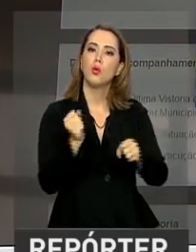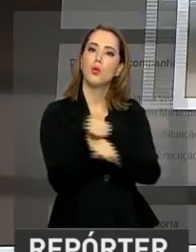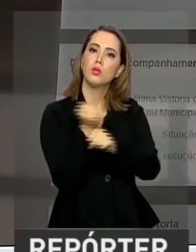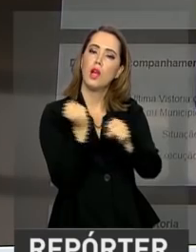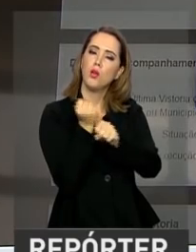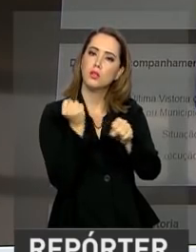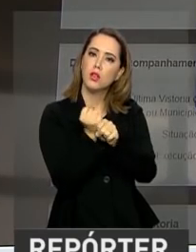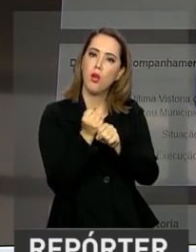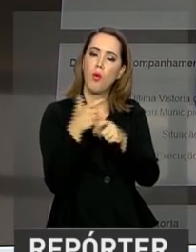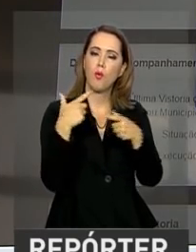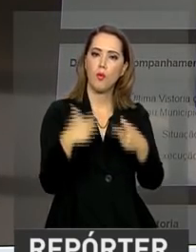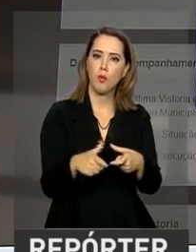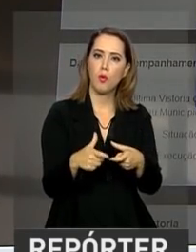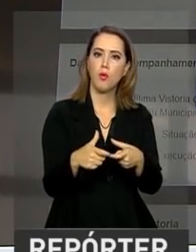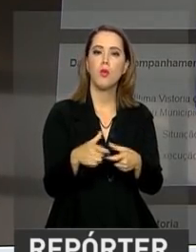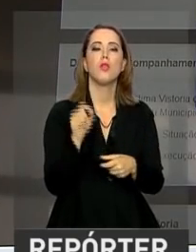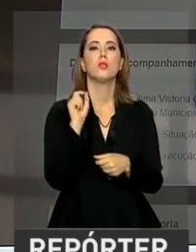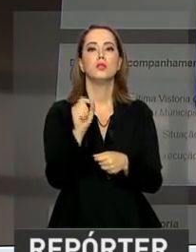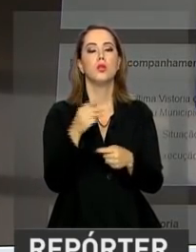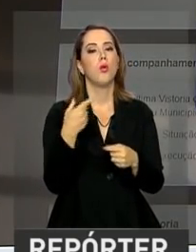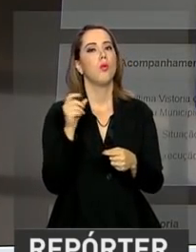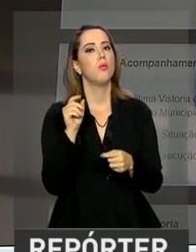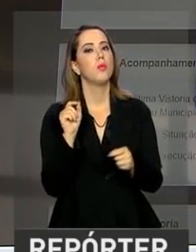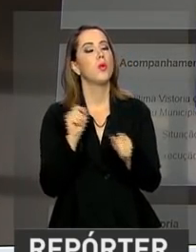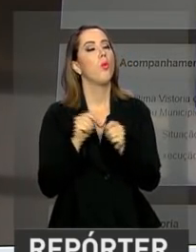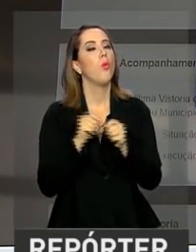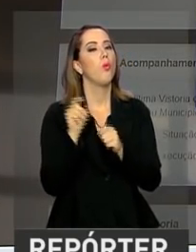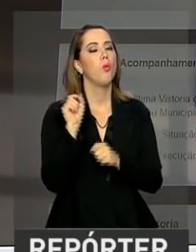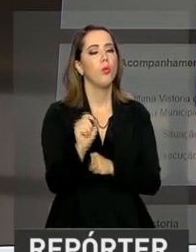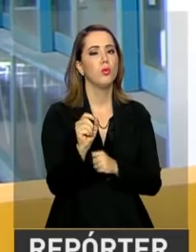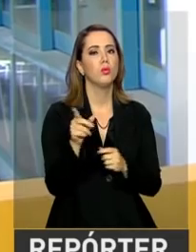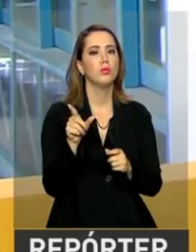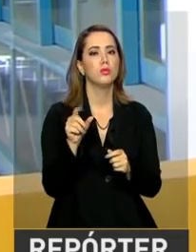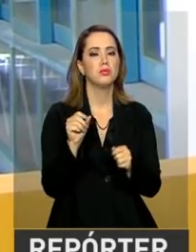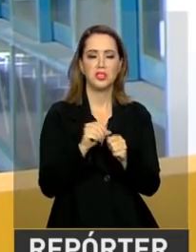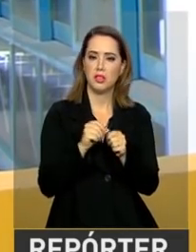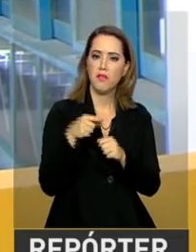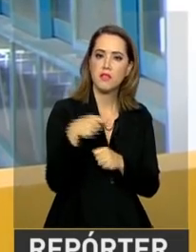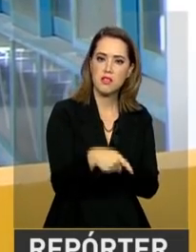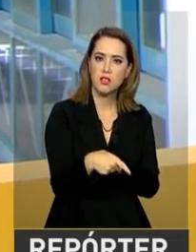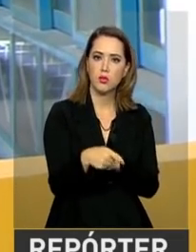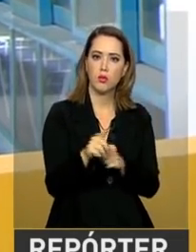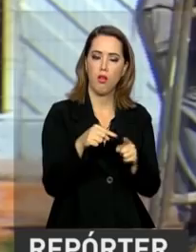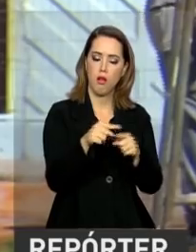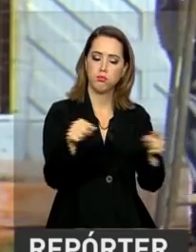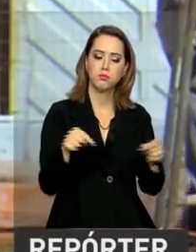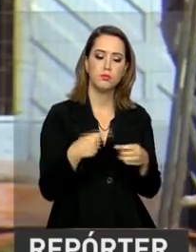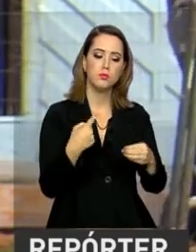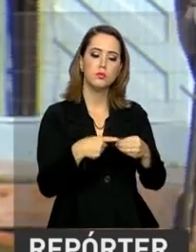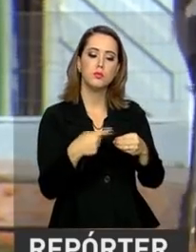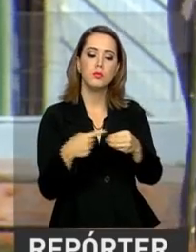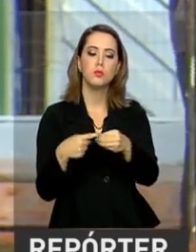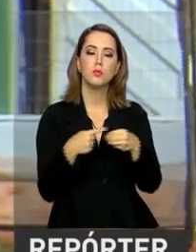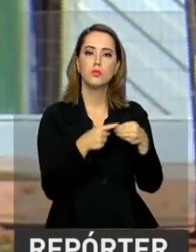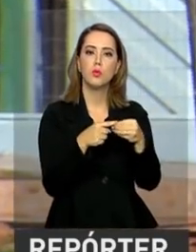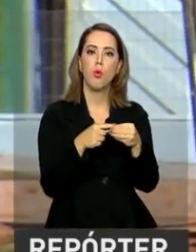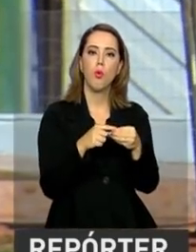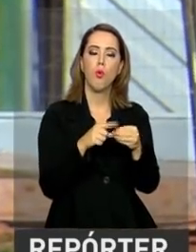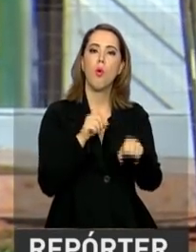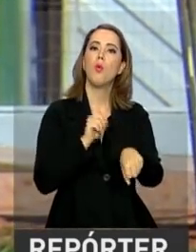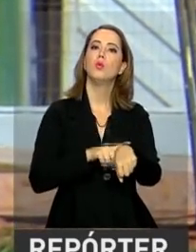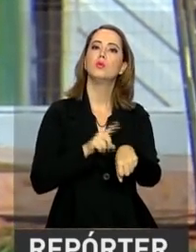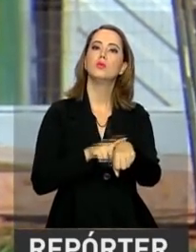sendo localizada. Há uma planta do município que você visualiza aquela obra rapidamente, quando ela foi